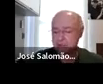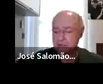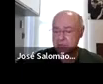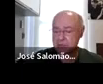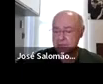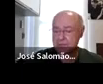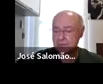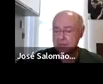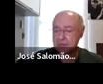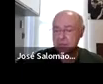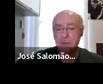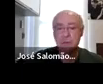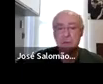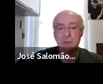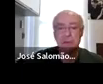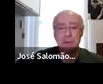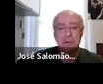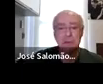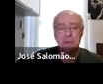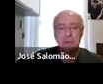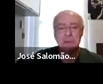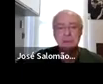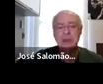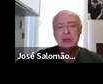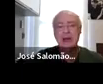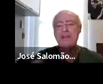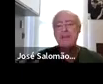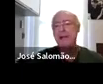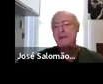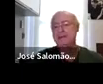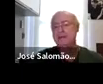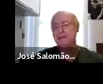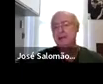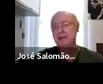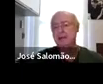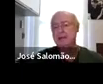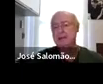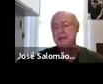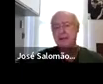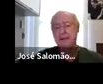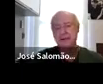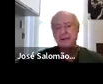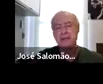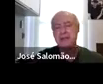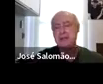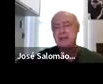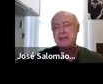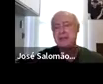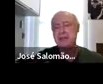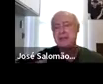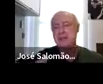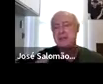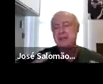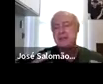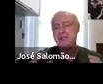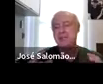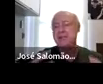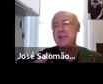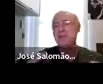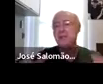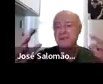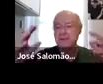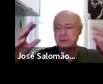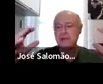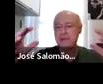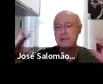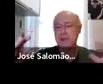de diagnósticos. Então, a primeira coisa que eu gostaria de dizer é: se